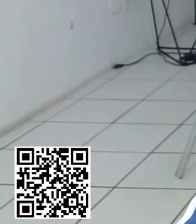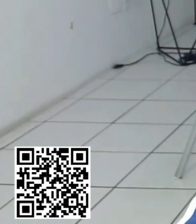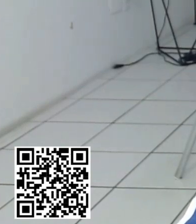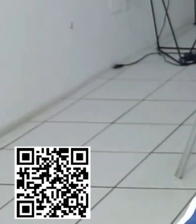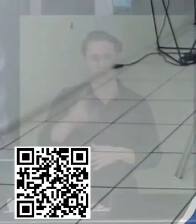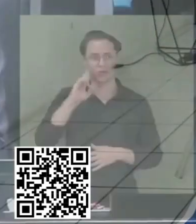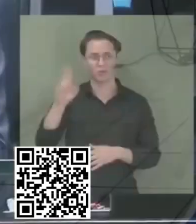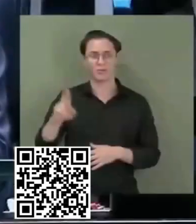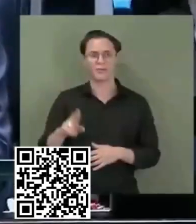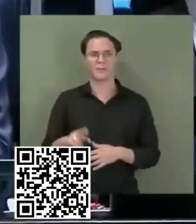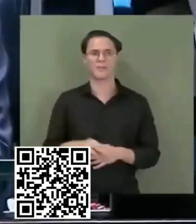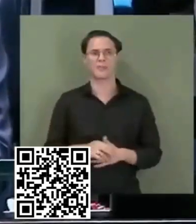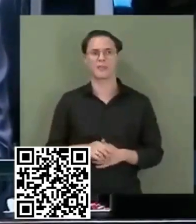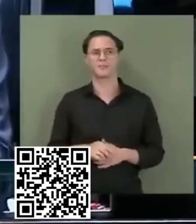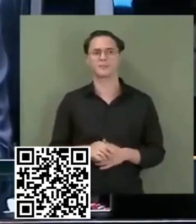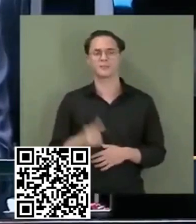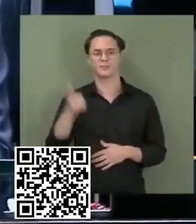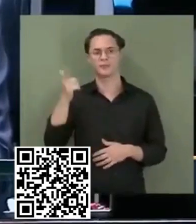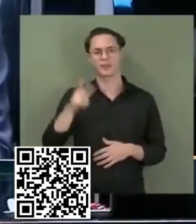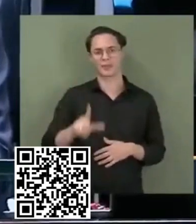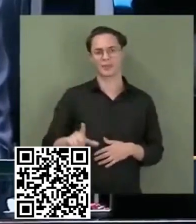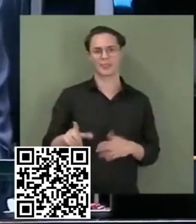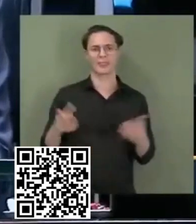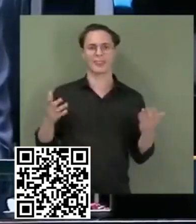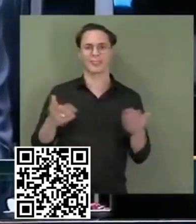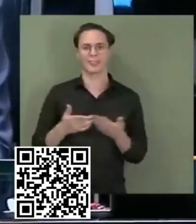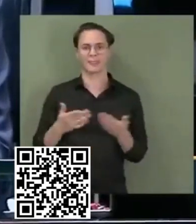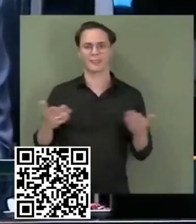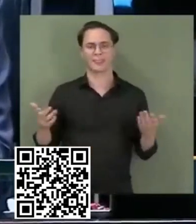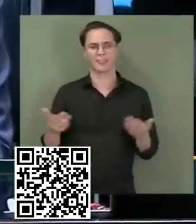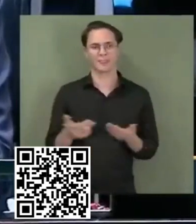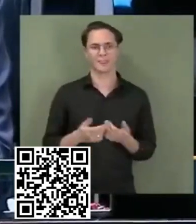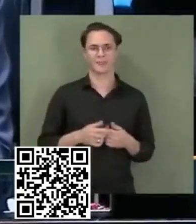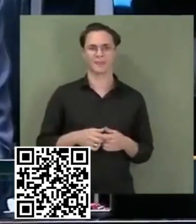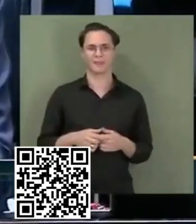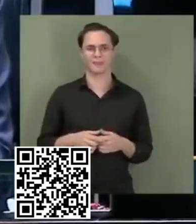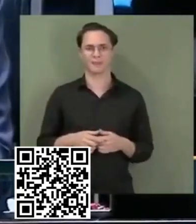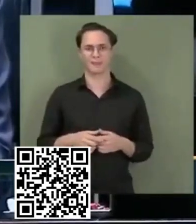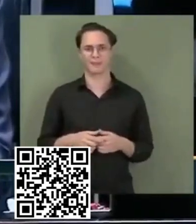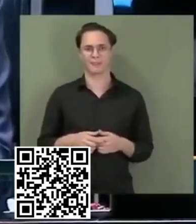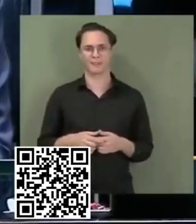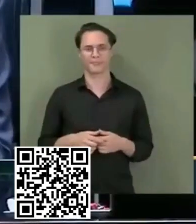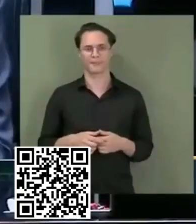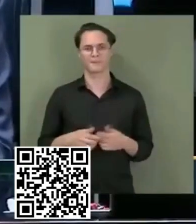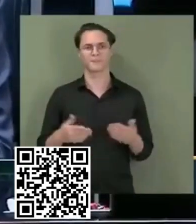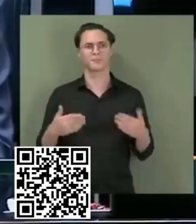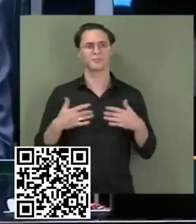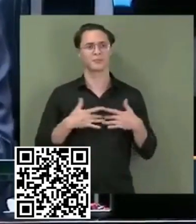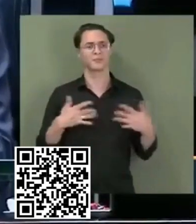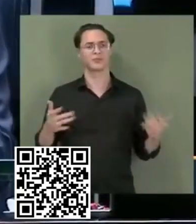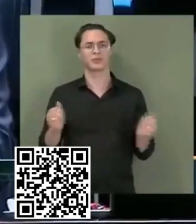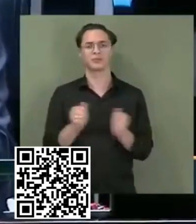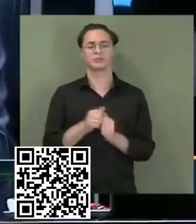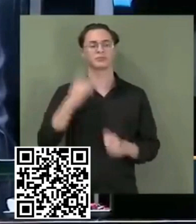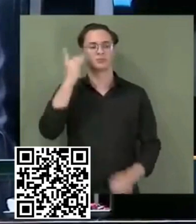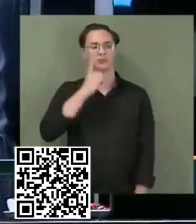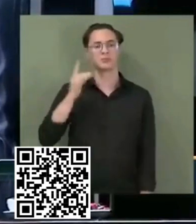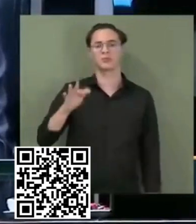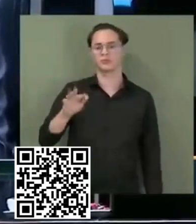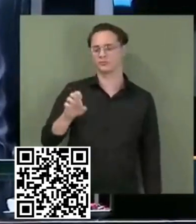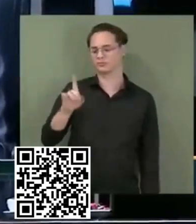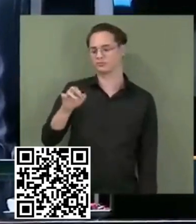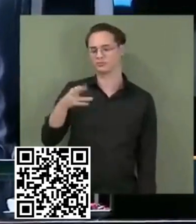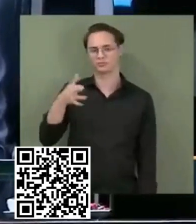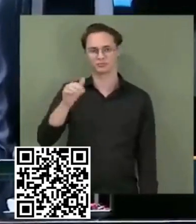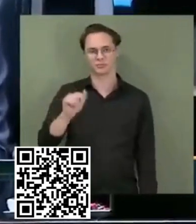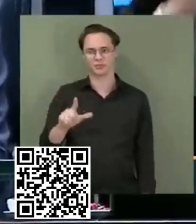falou. Uma vez mais, agora de público, me solidarizar com Vossa Excelência, com a deputada federal Rosângela Moro,